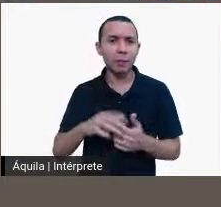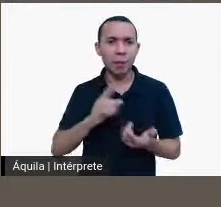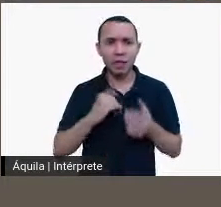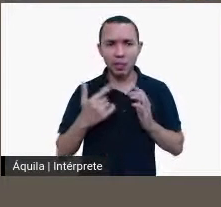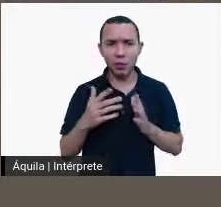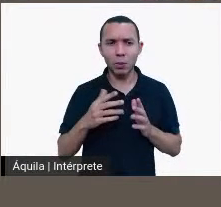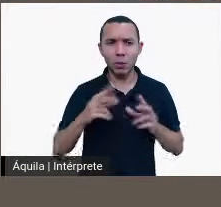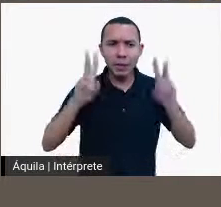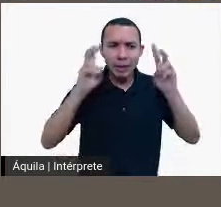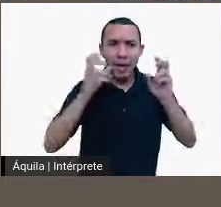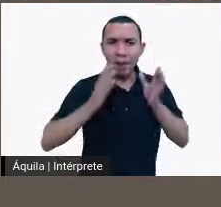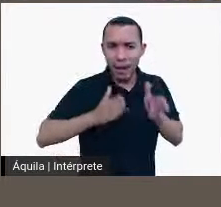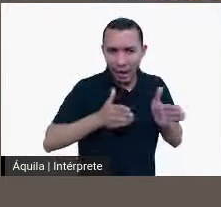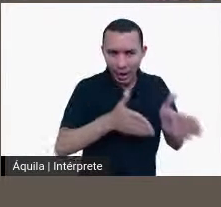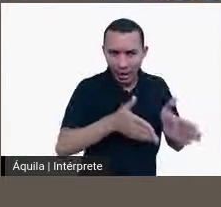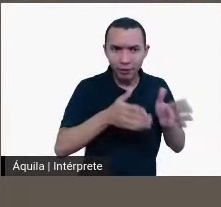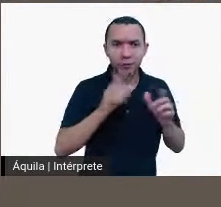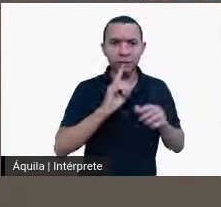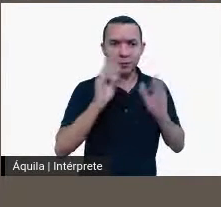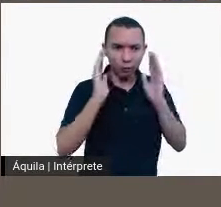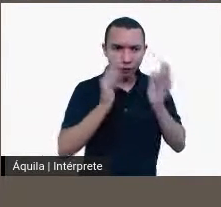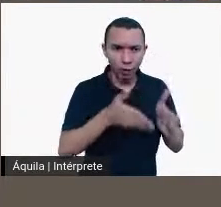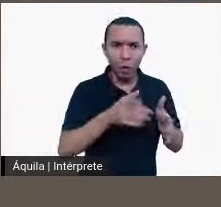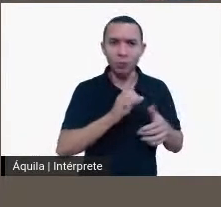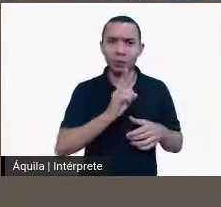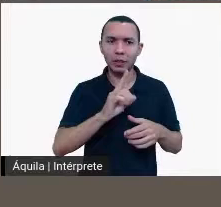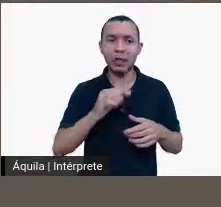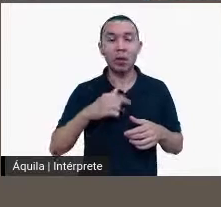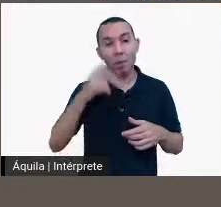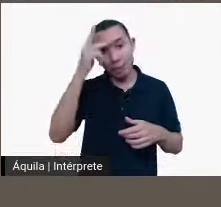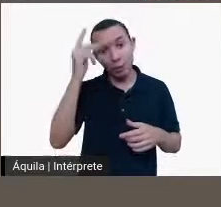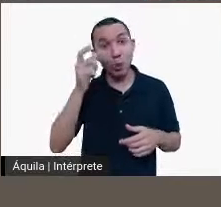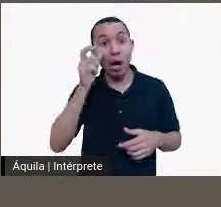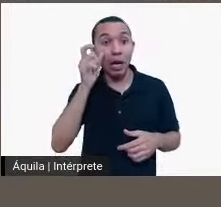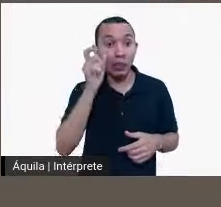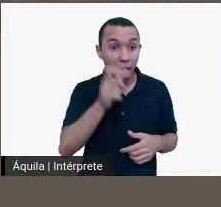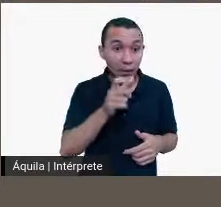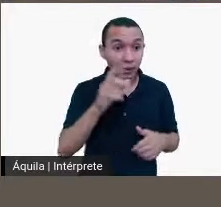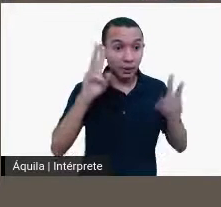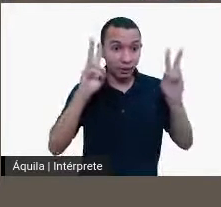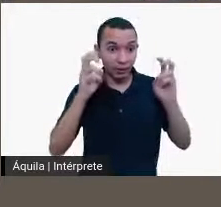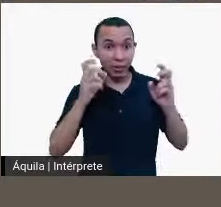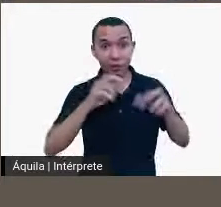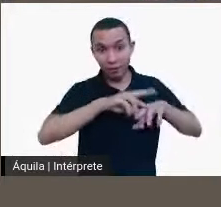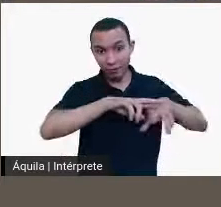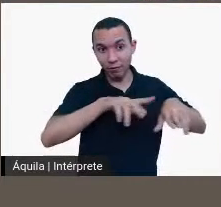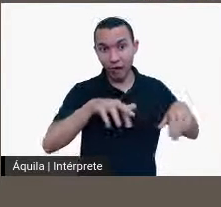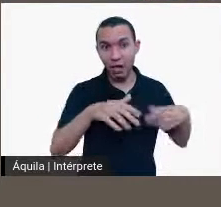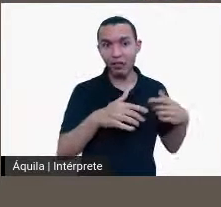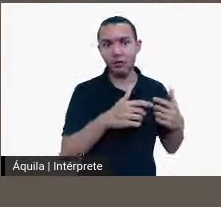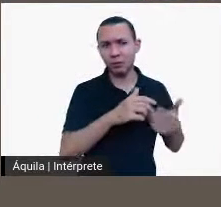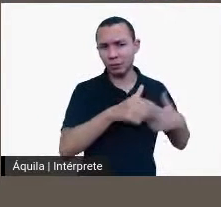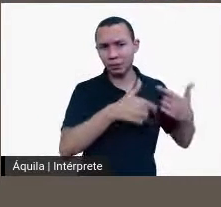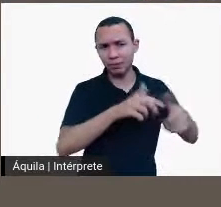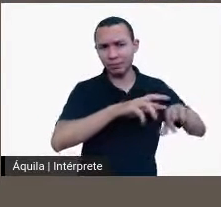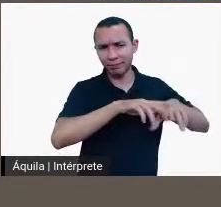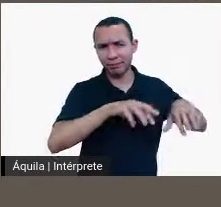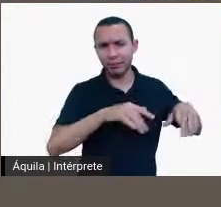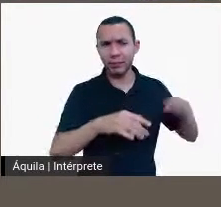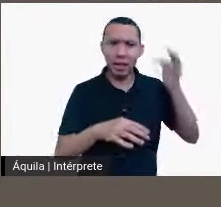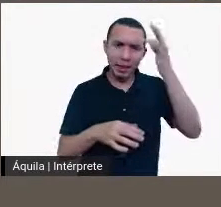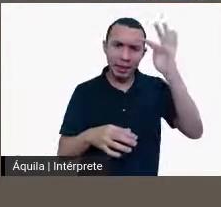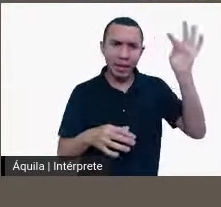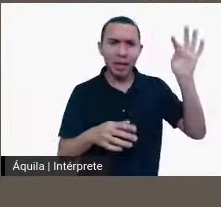nessa palestra. Para aqueles que quiserem, se interessam sobre o tema, dentre vários trabalhos, enfim, há a tese de